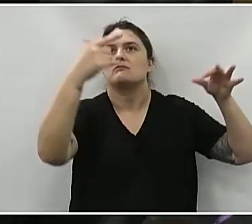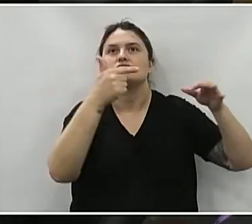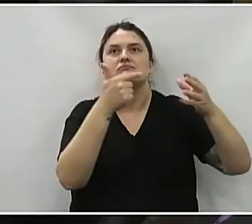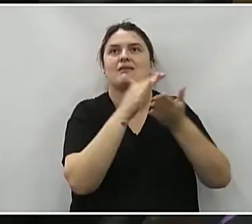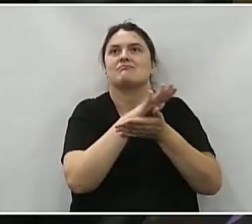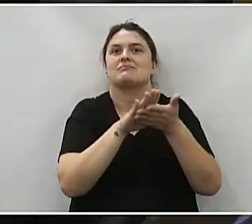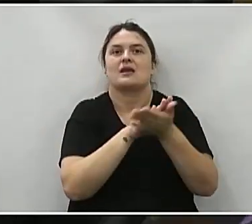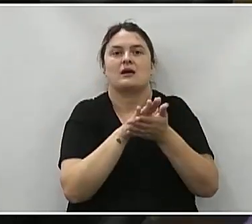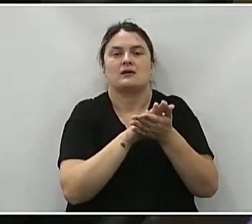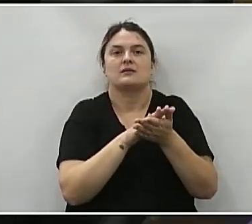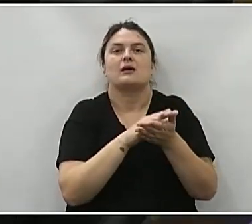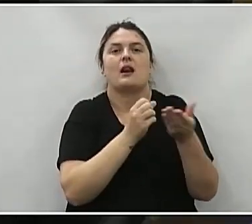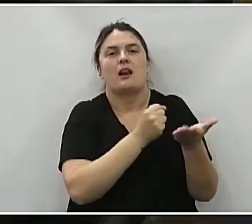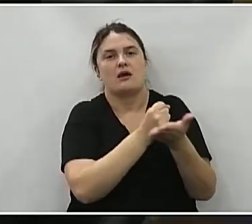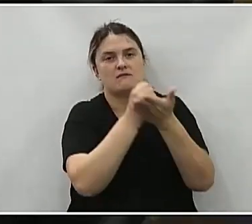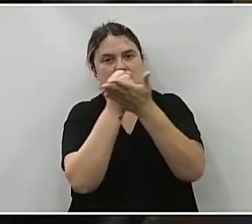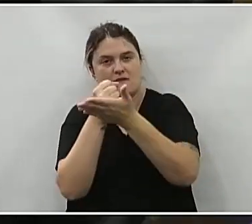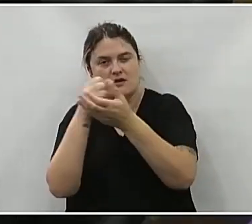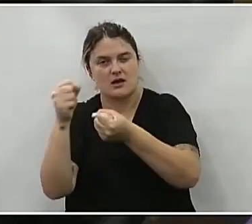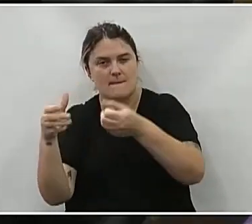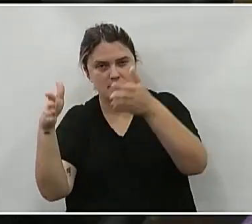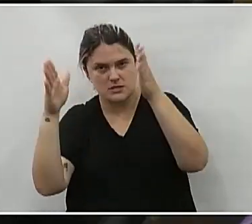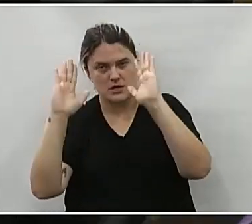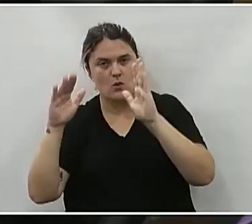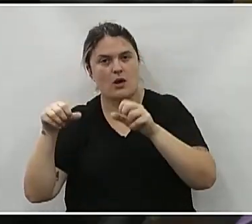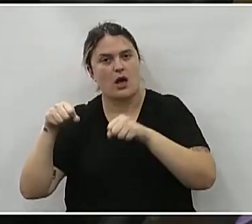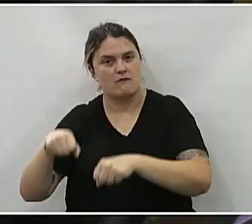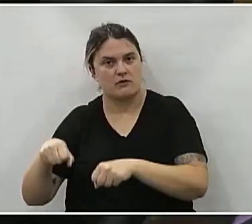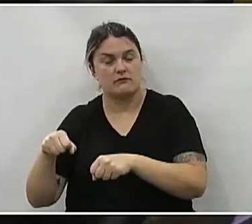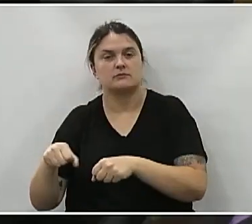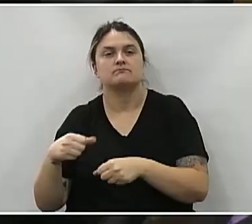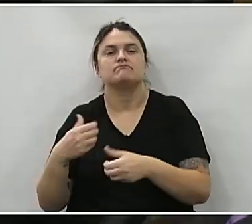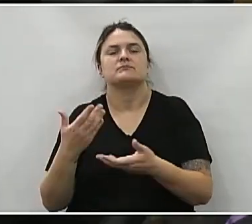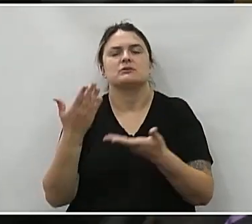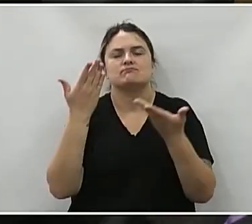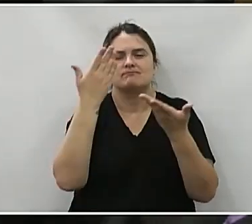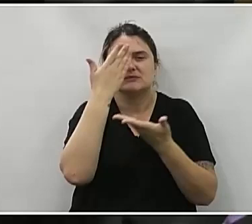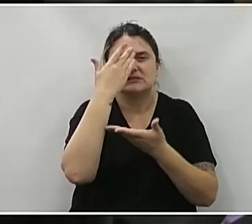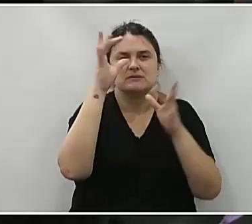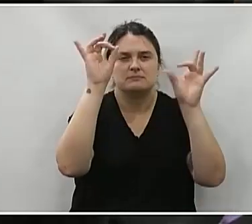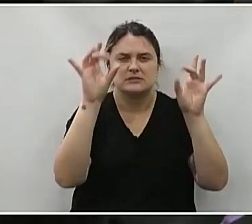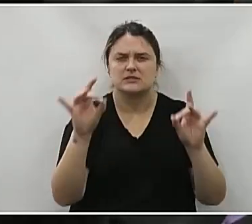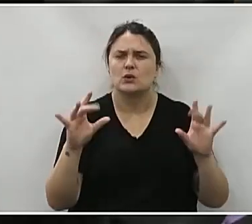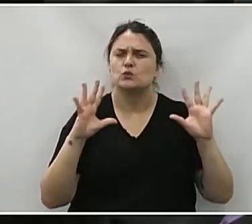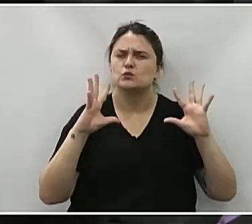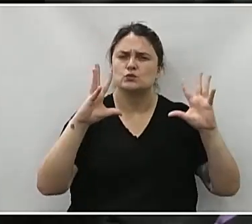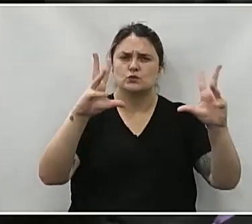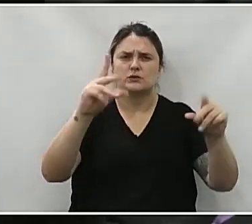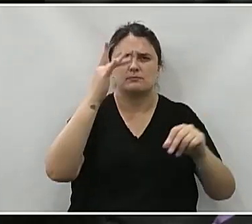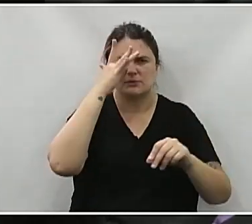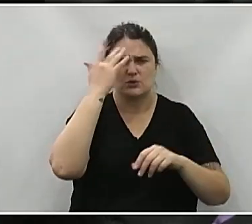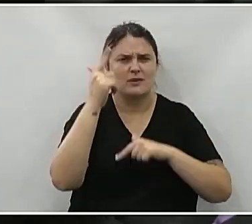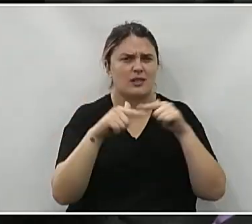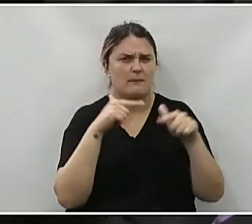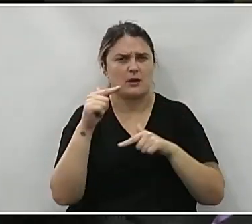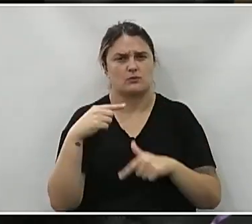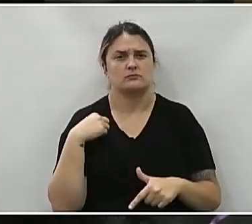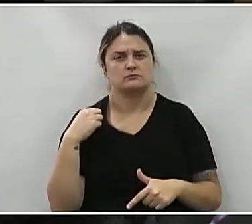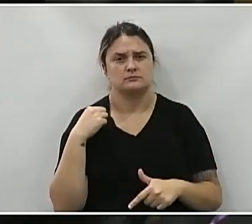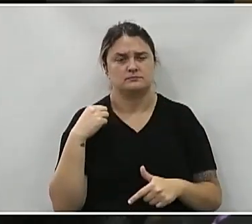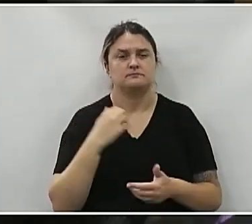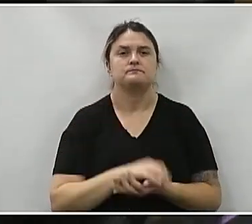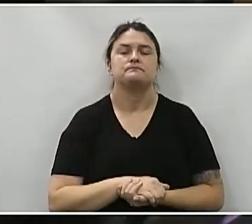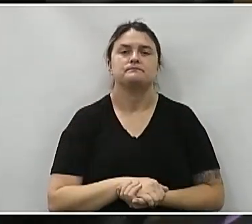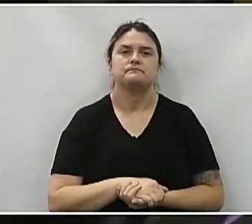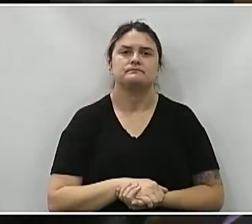lavar essa roupa mas eu quero de maneira especial agradecer a cada voluntário que trabalhou lá na Carreta eh